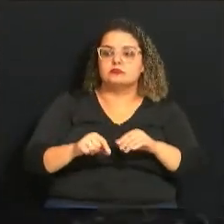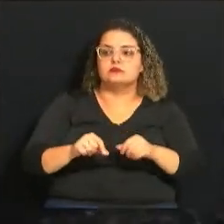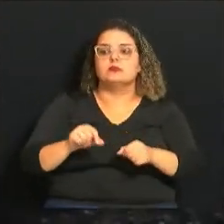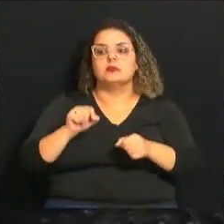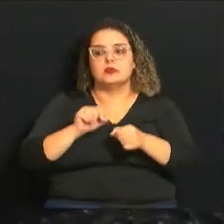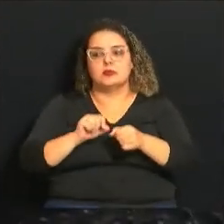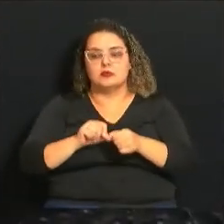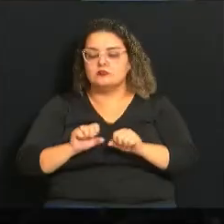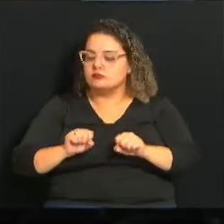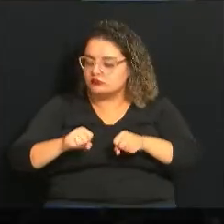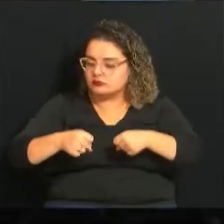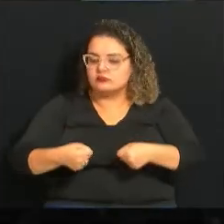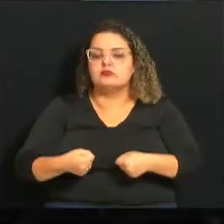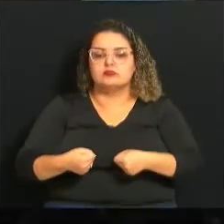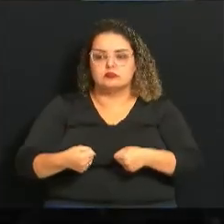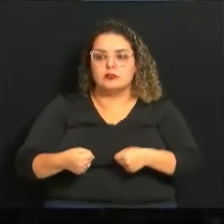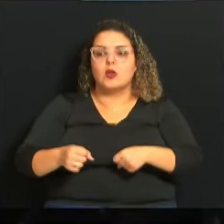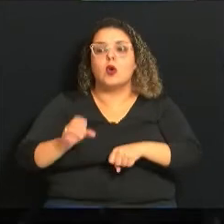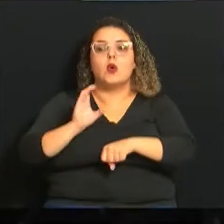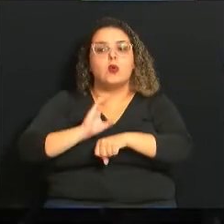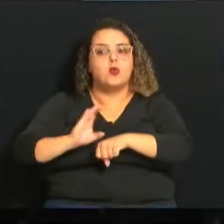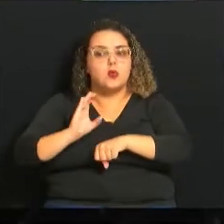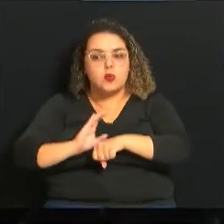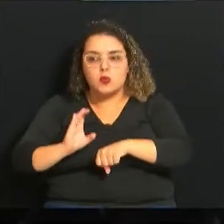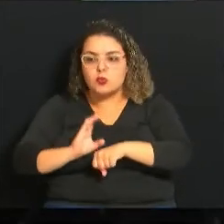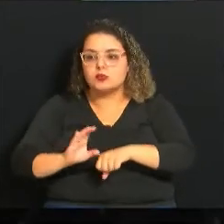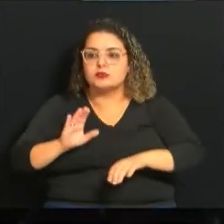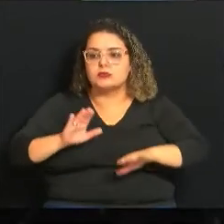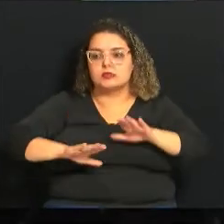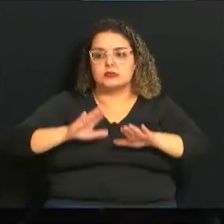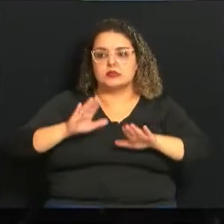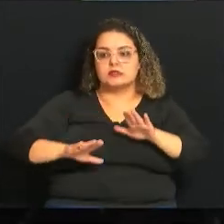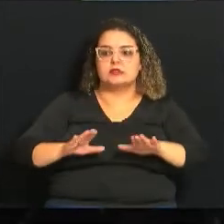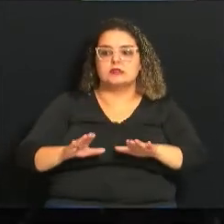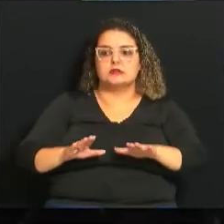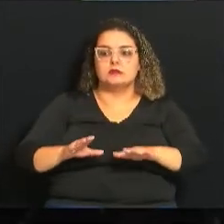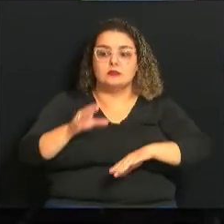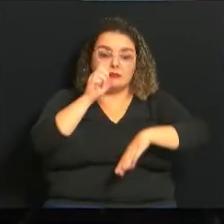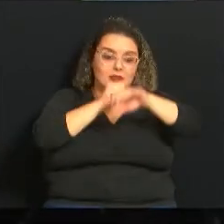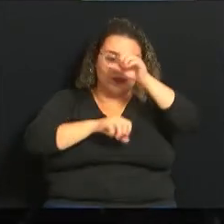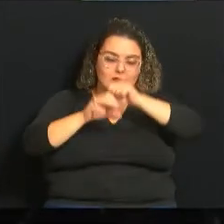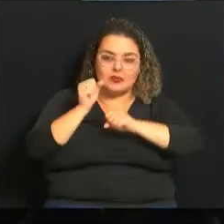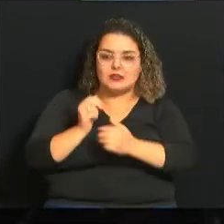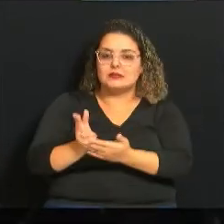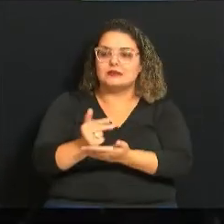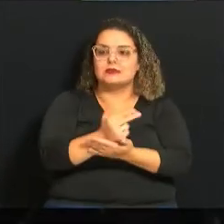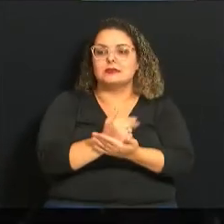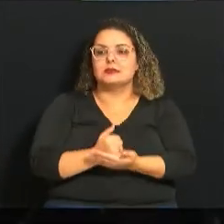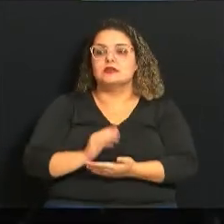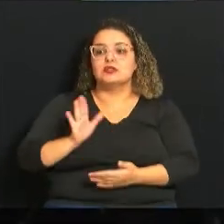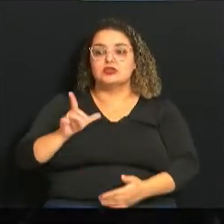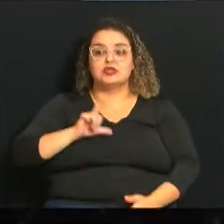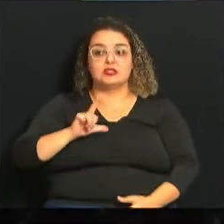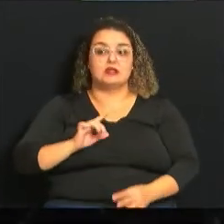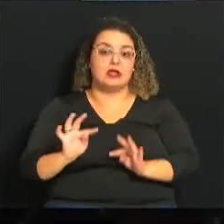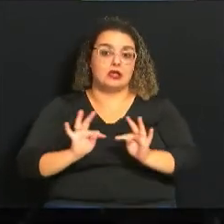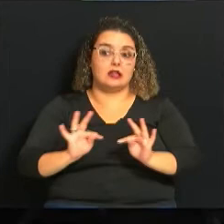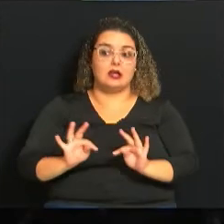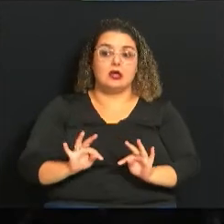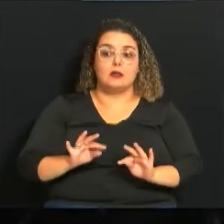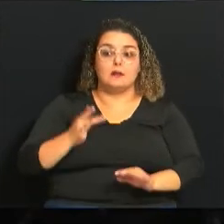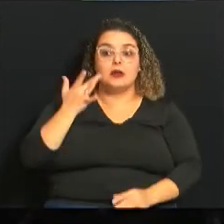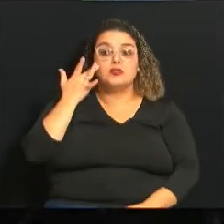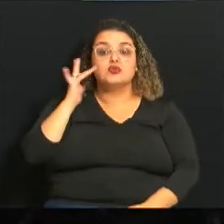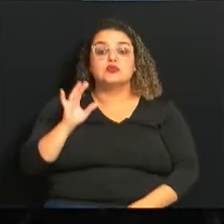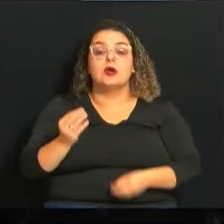fortemente vocês procurarem um curso. Às vezes pode nem ser para aprender a desenhar em si, às vezes você já tem a técnica, mas você não sabe